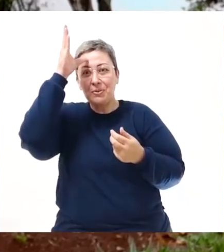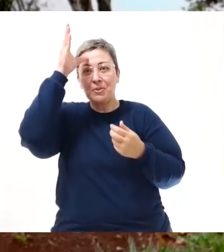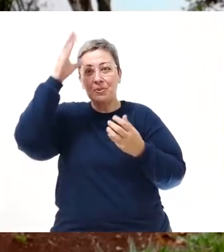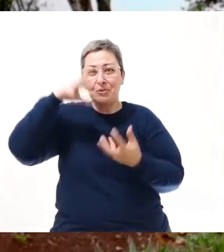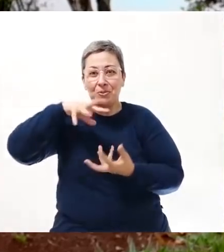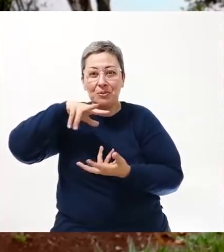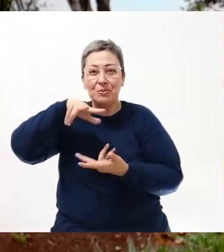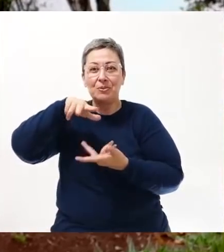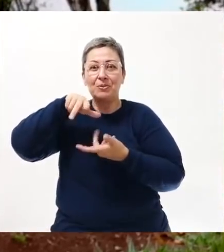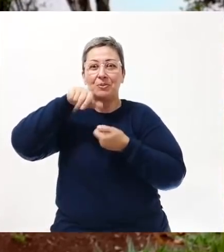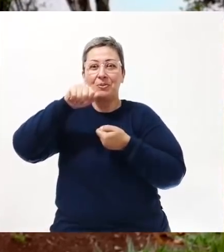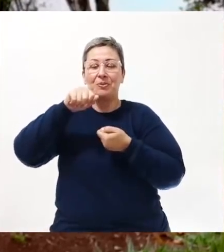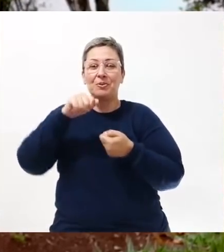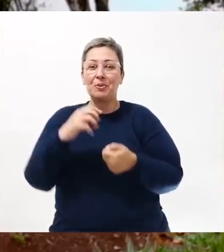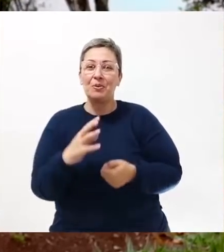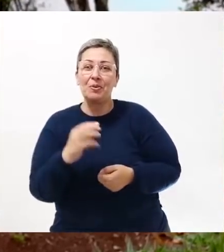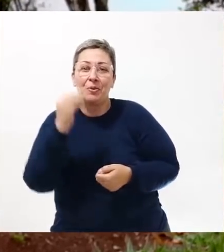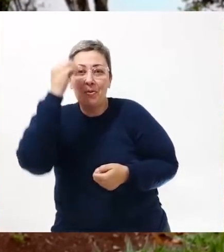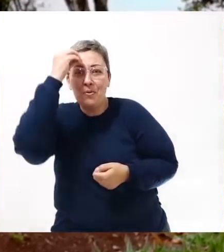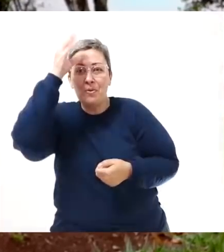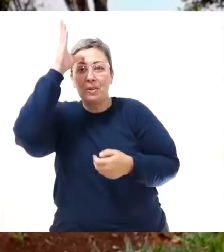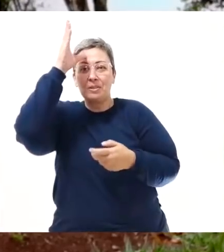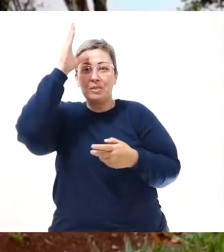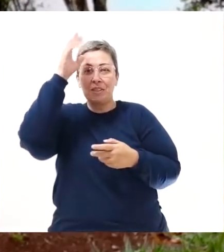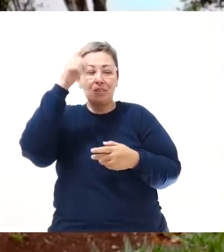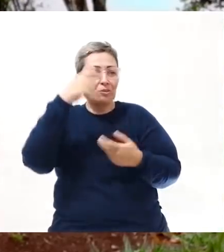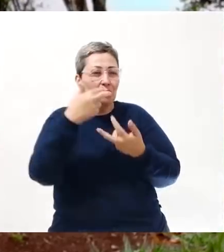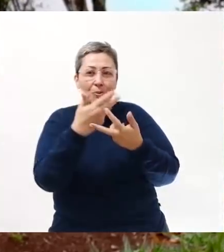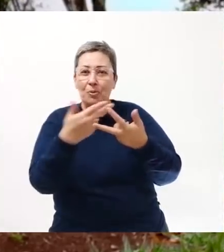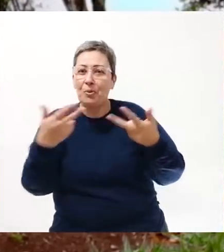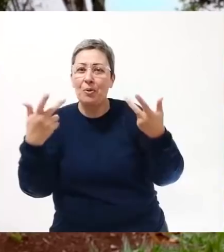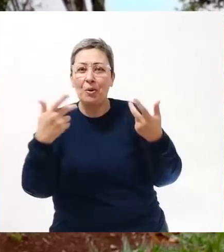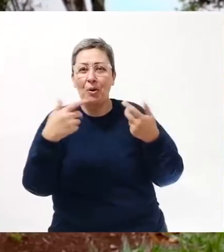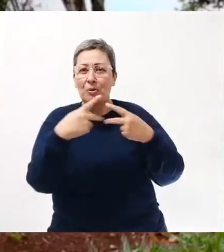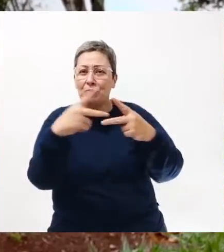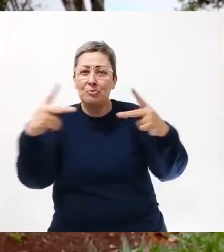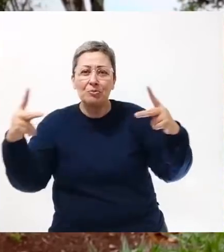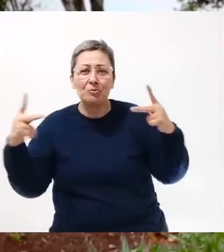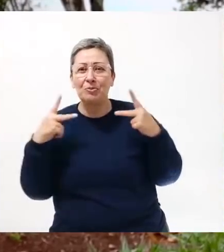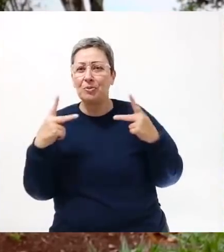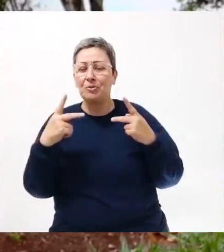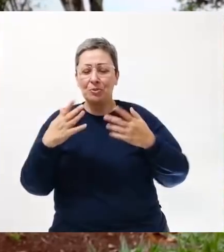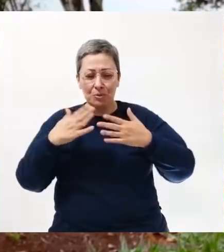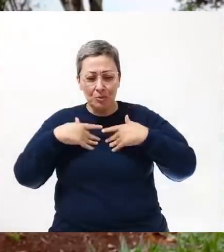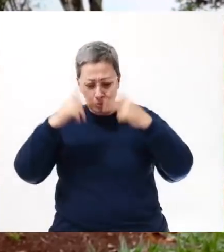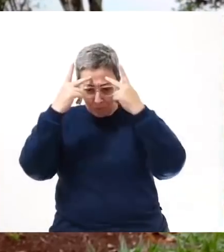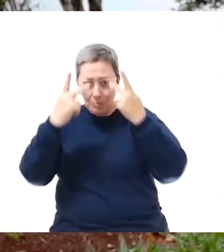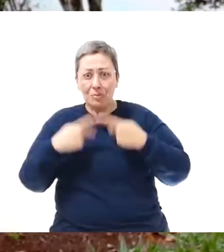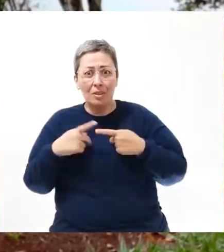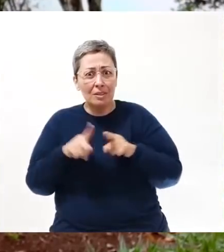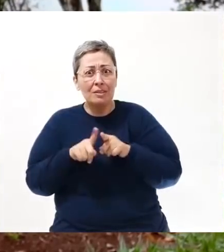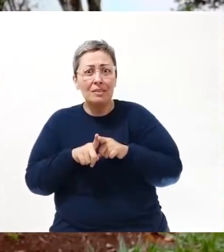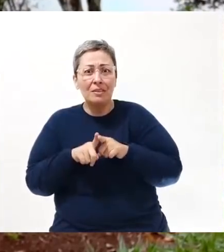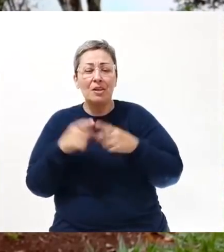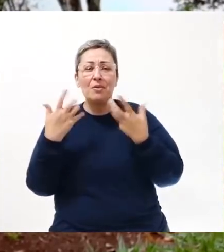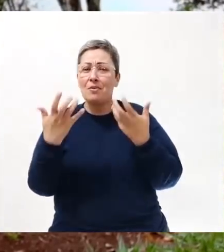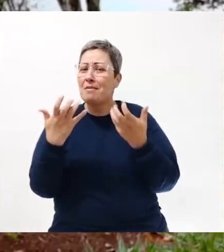do conhecimento do mundo, do conhecimento dos seres, do outro, de mim